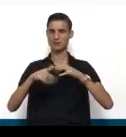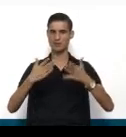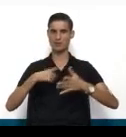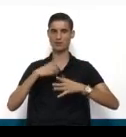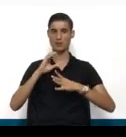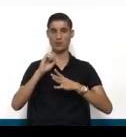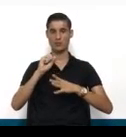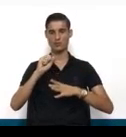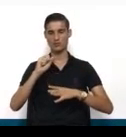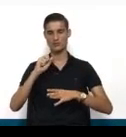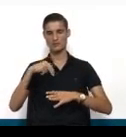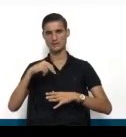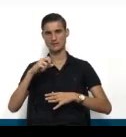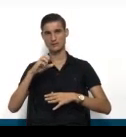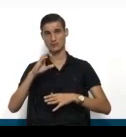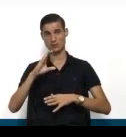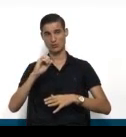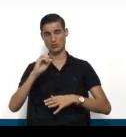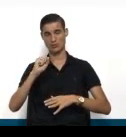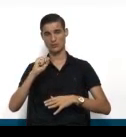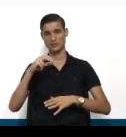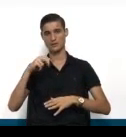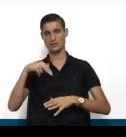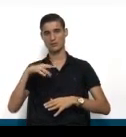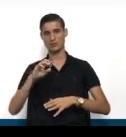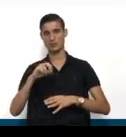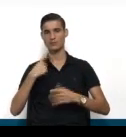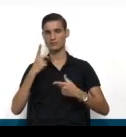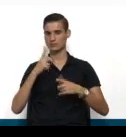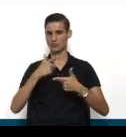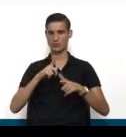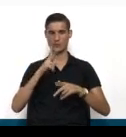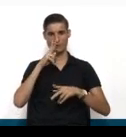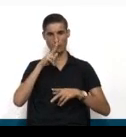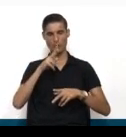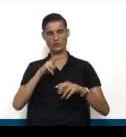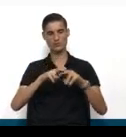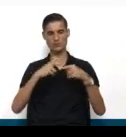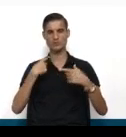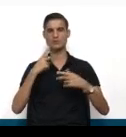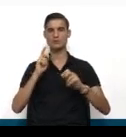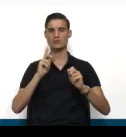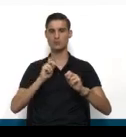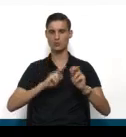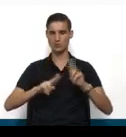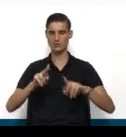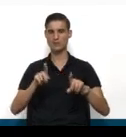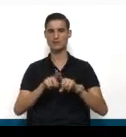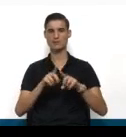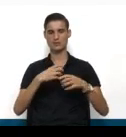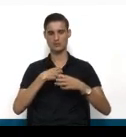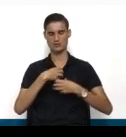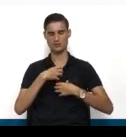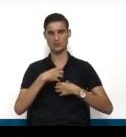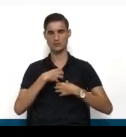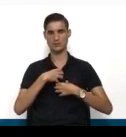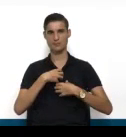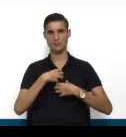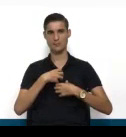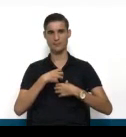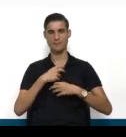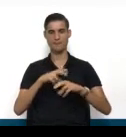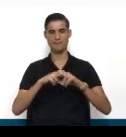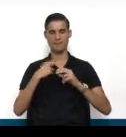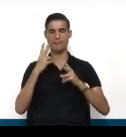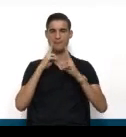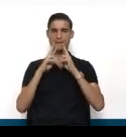função cosseno, tá? Considerando que não teve nenhuma força, então a gente pode utilizar também essa condição. E